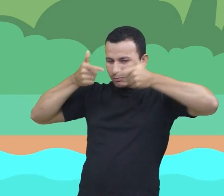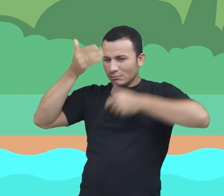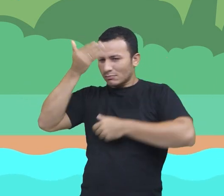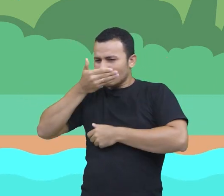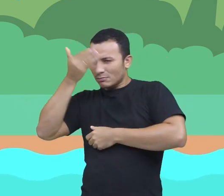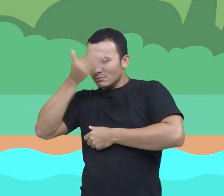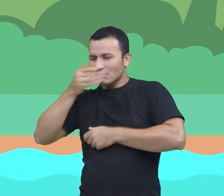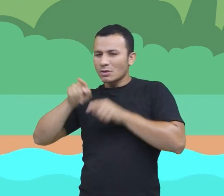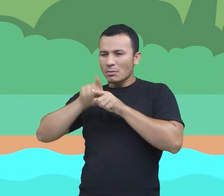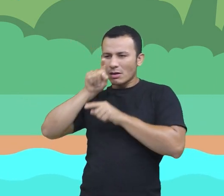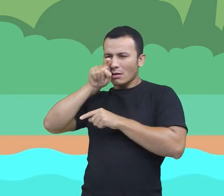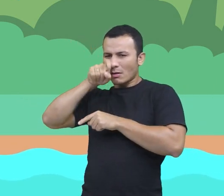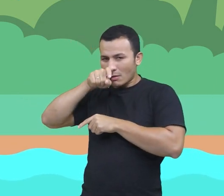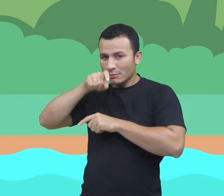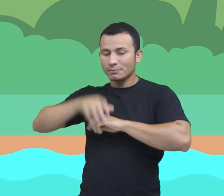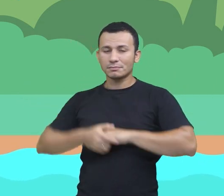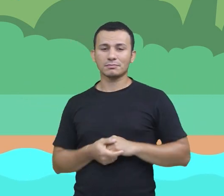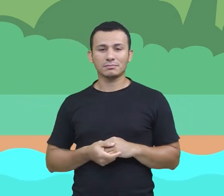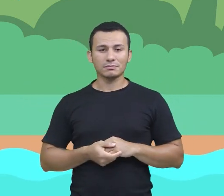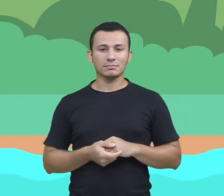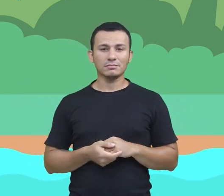disfarçar o nariz grande.